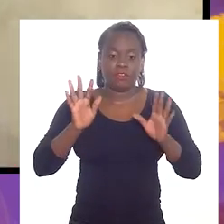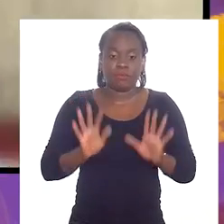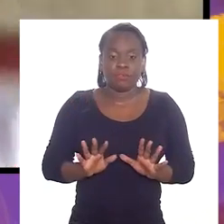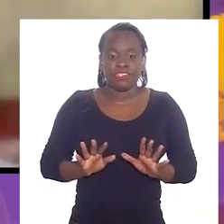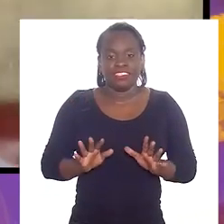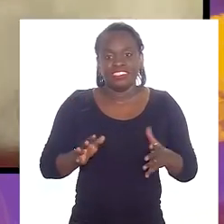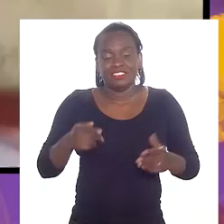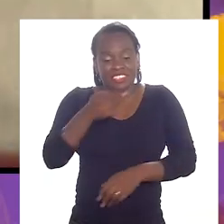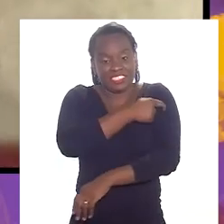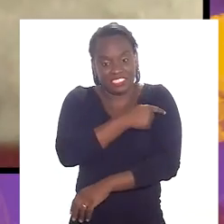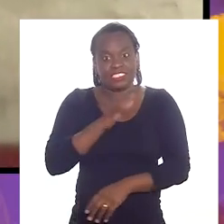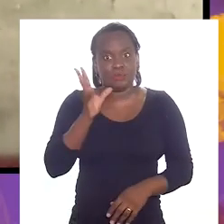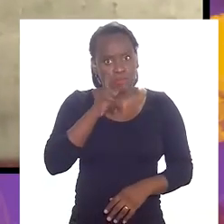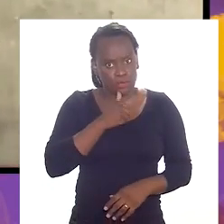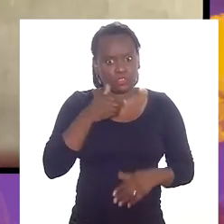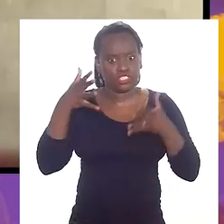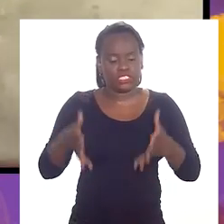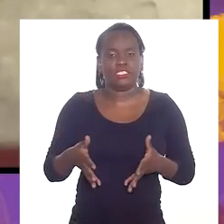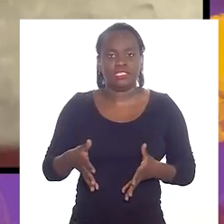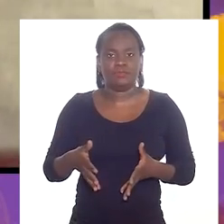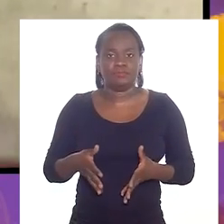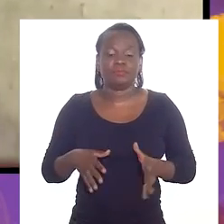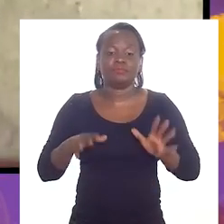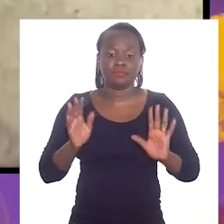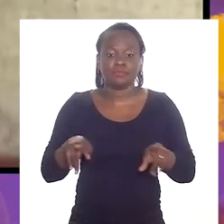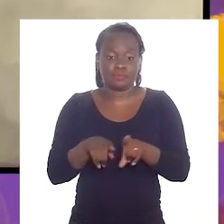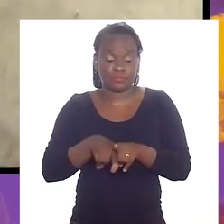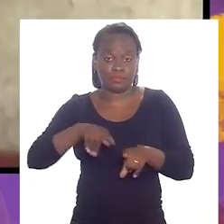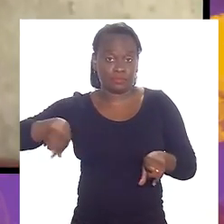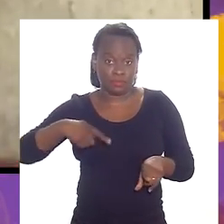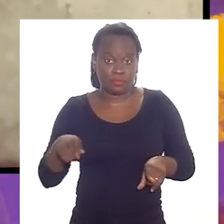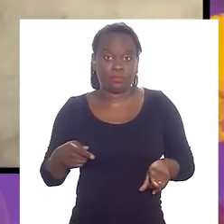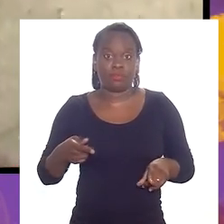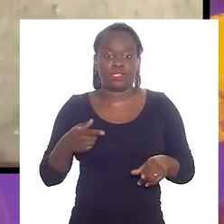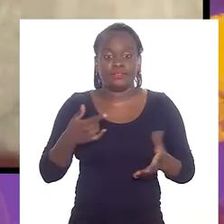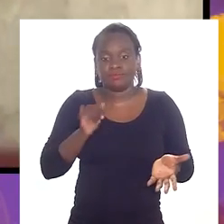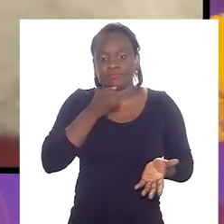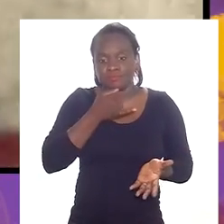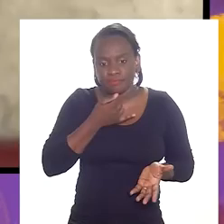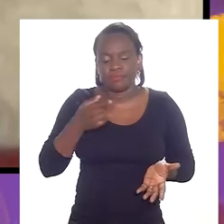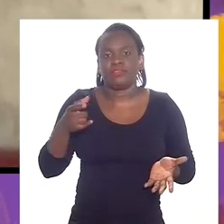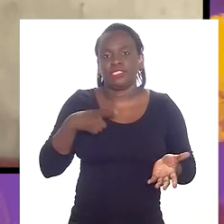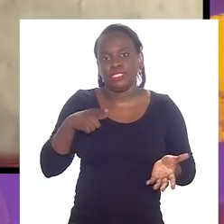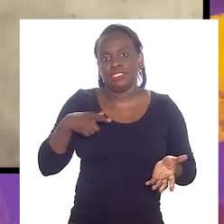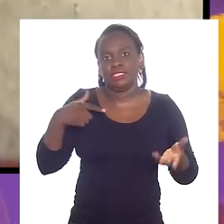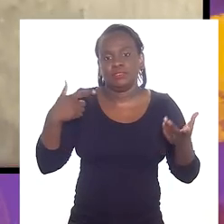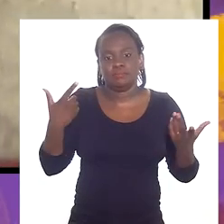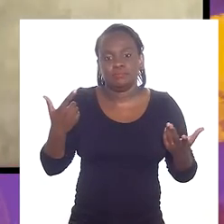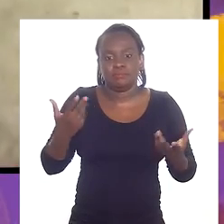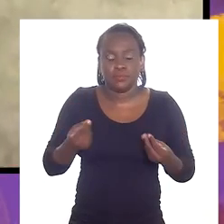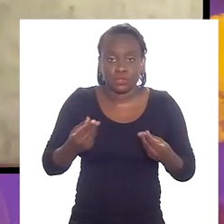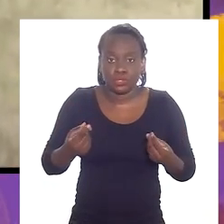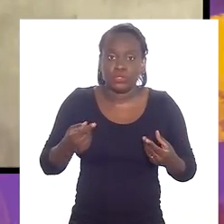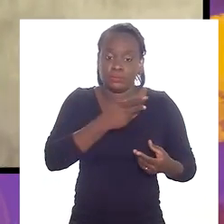demoraram temos para mim demorar um pouco a chegar e nós que temos infelizmente de ver